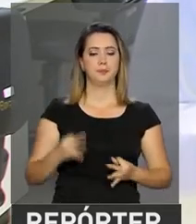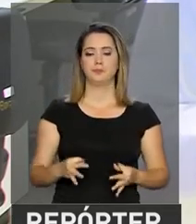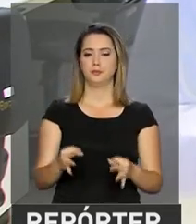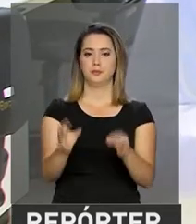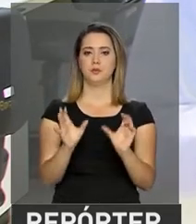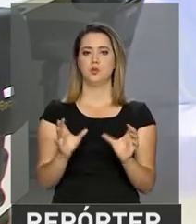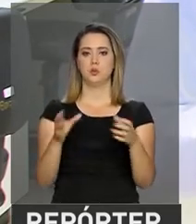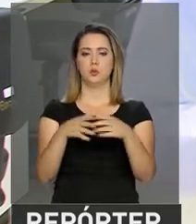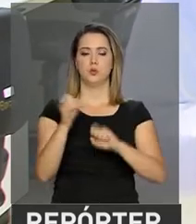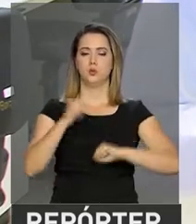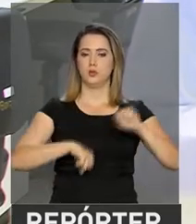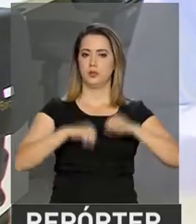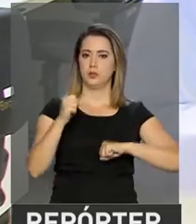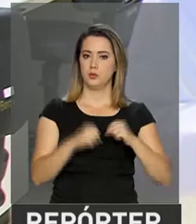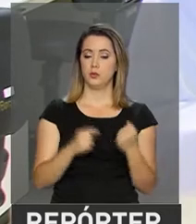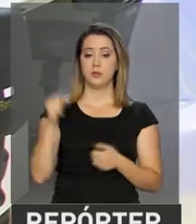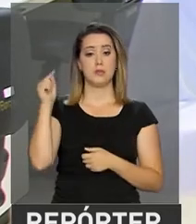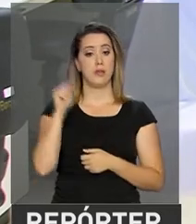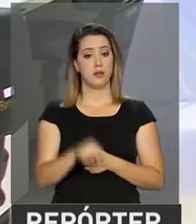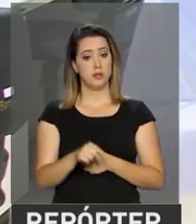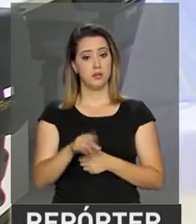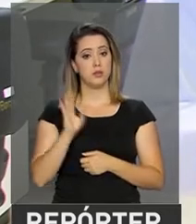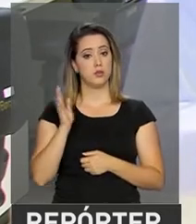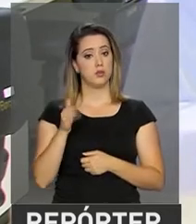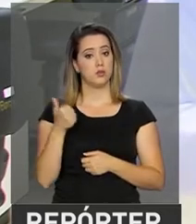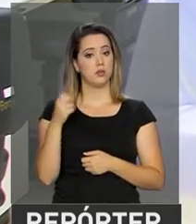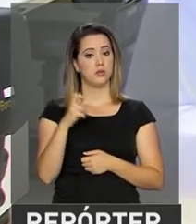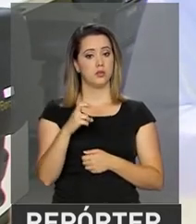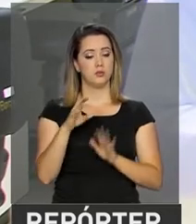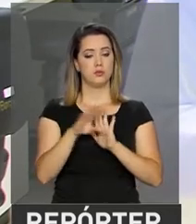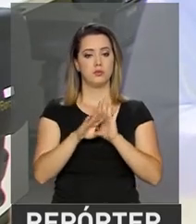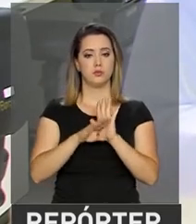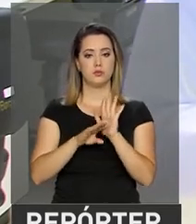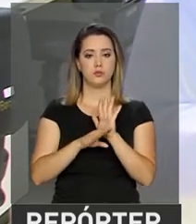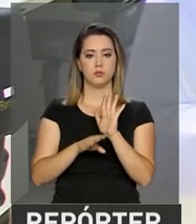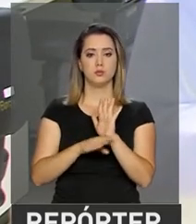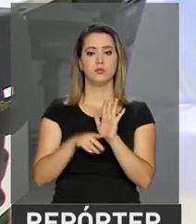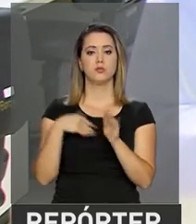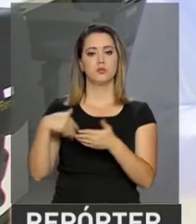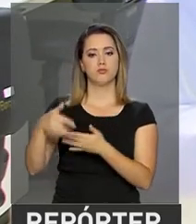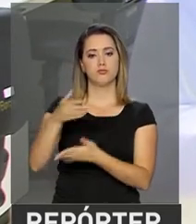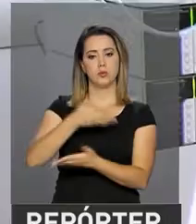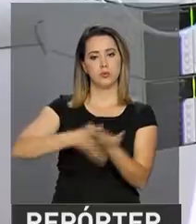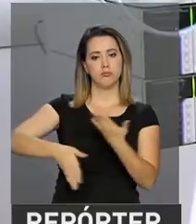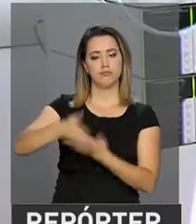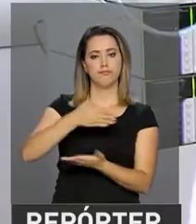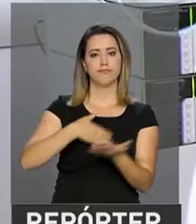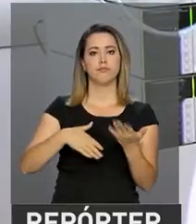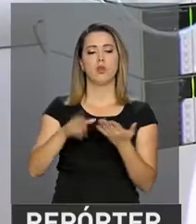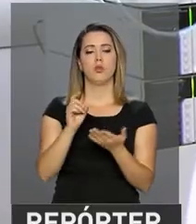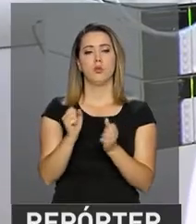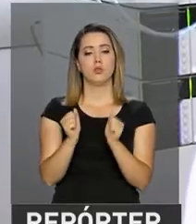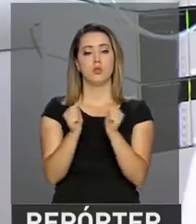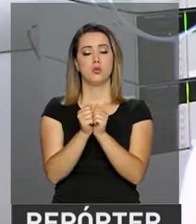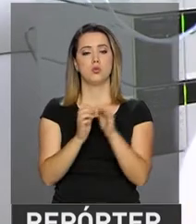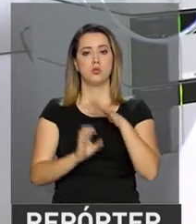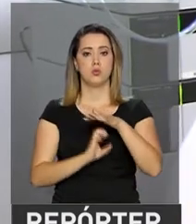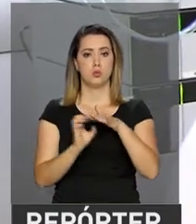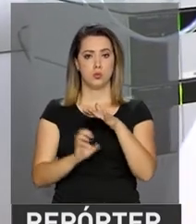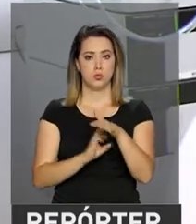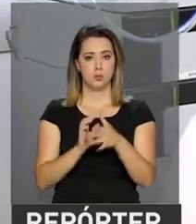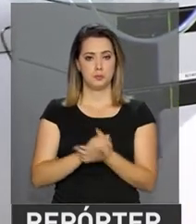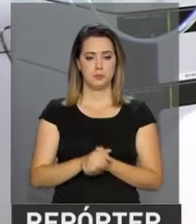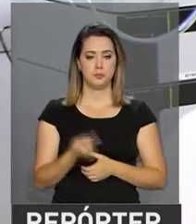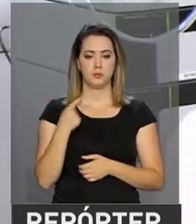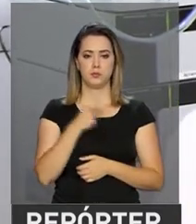no setor industrial. Aqui já são 15 projetos na fase de negociação com as indústrias. Essa parceria, ela trouxe